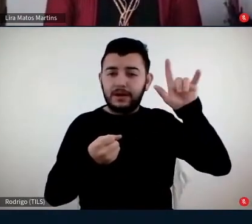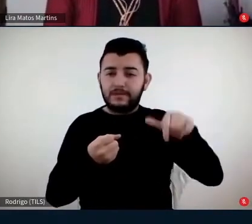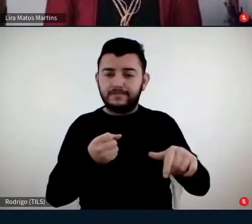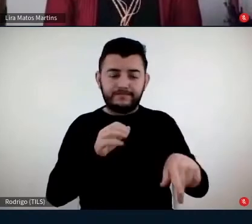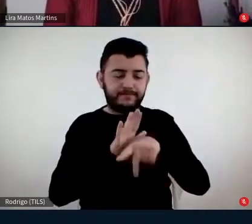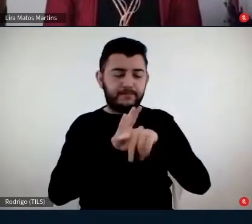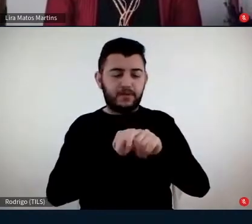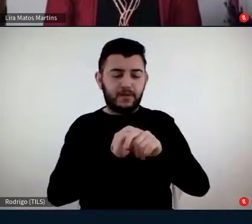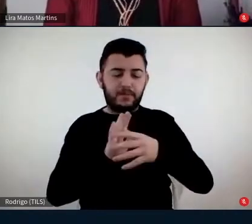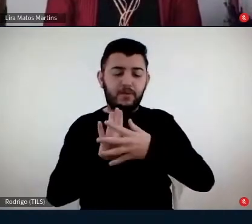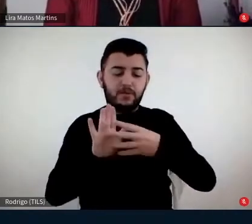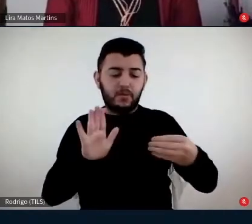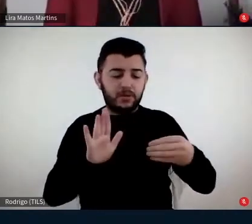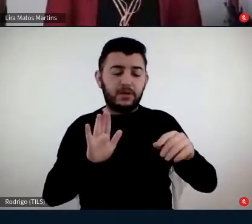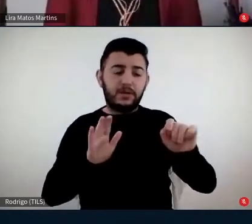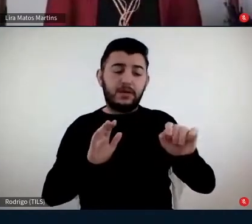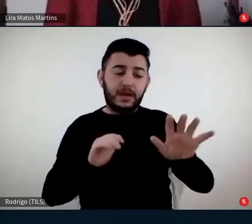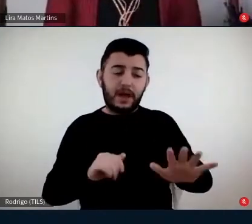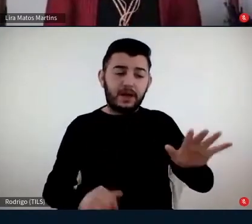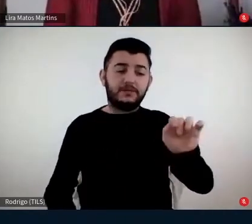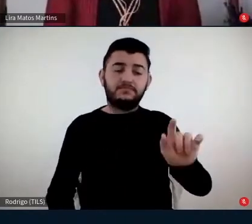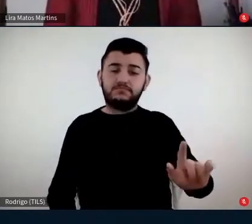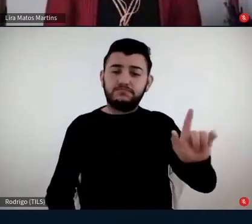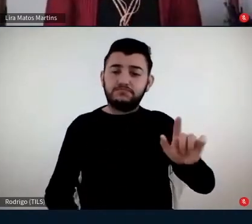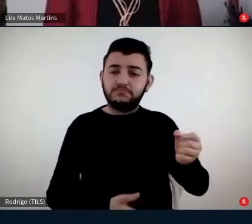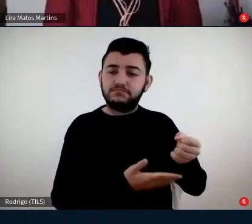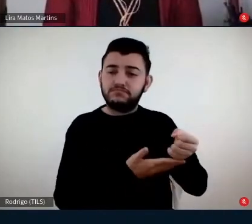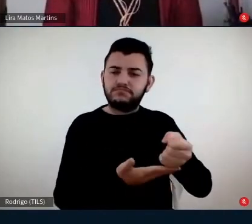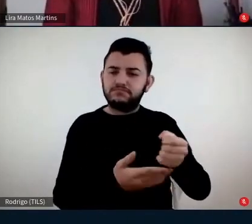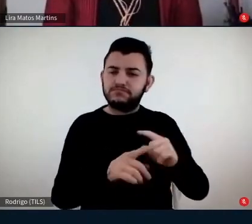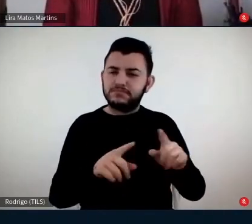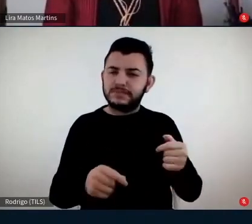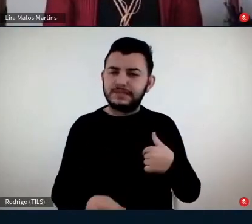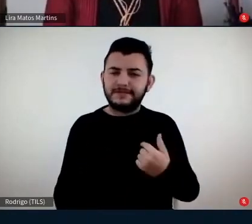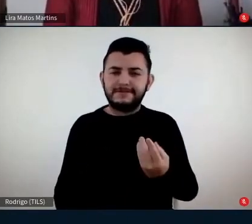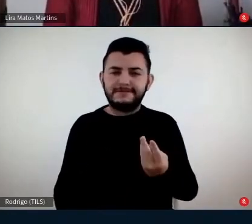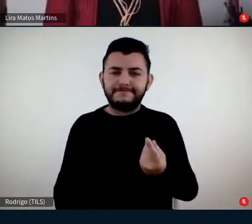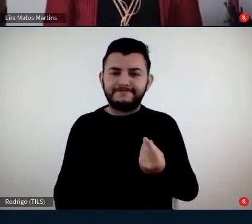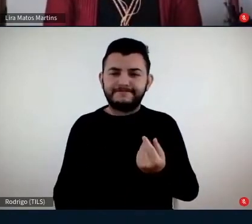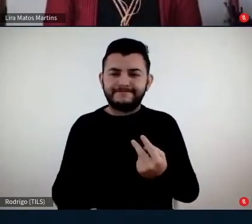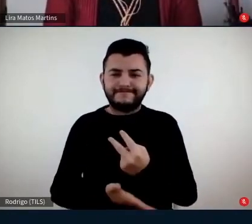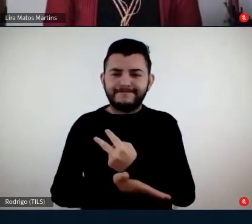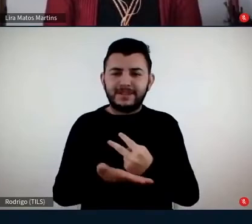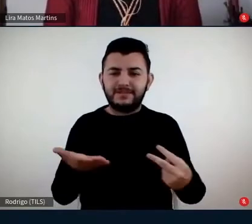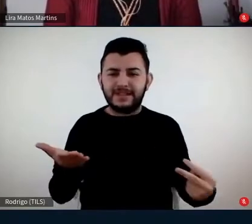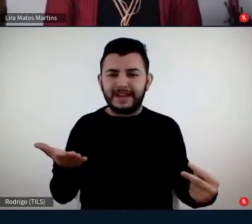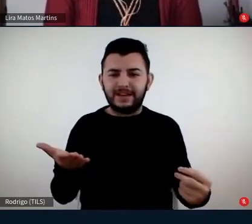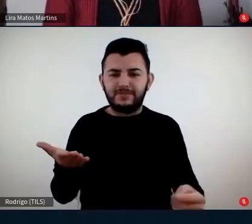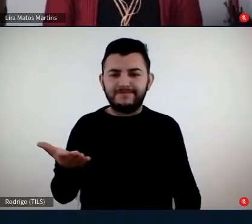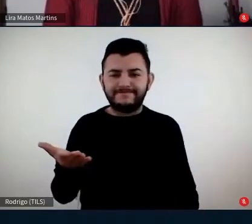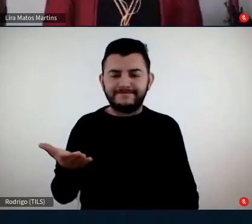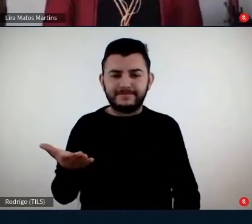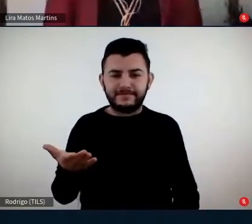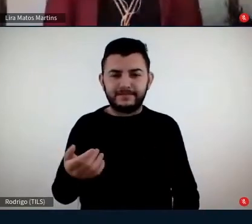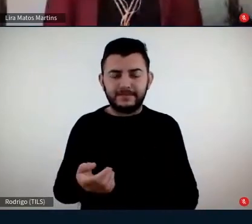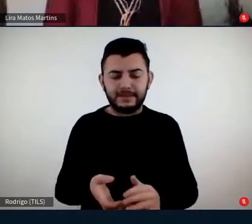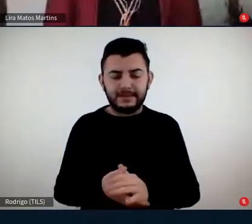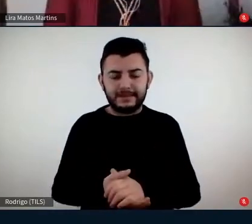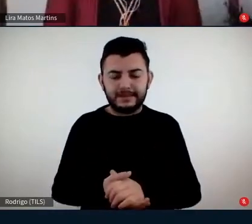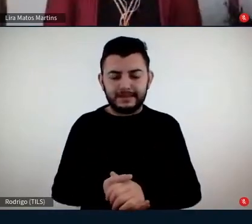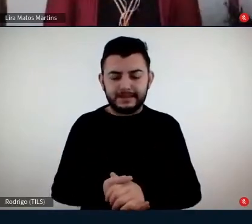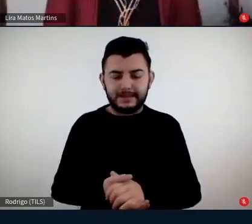que a literatura oferece. Só que quando eu leio isso, eu fico